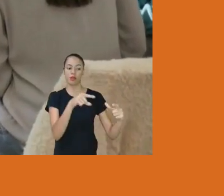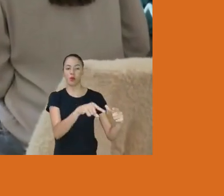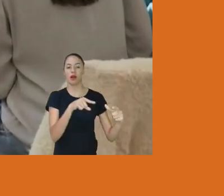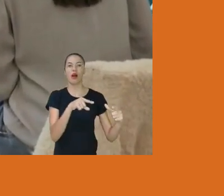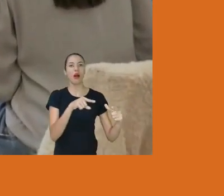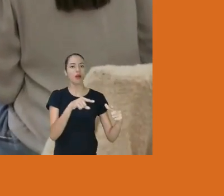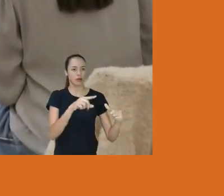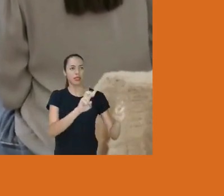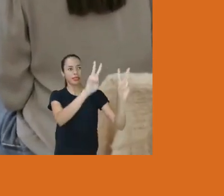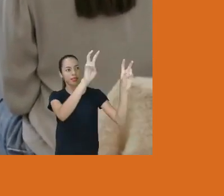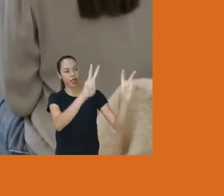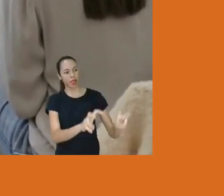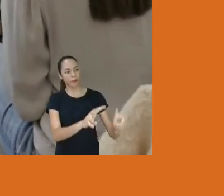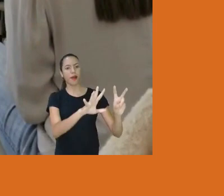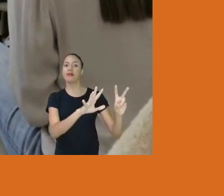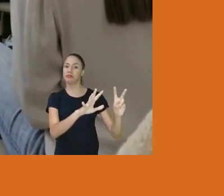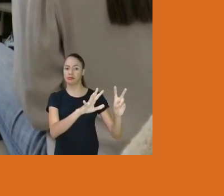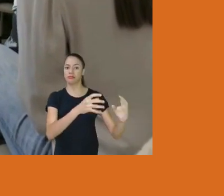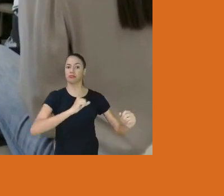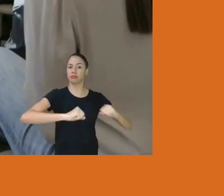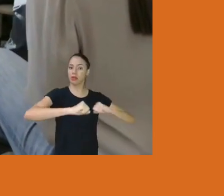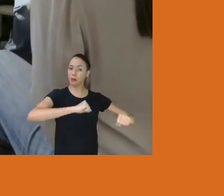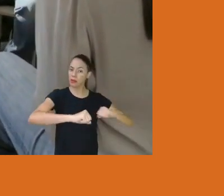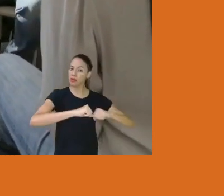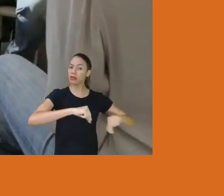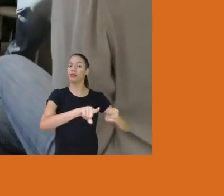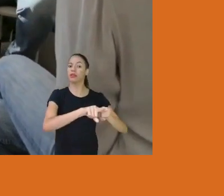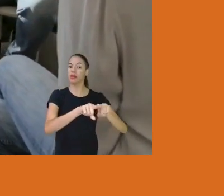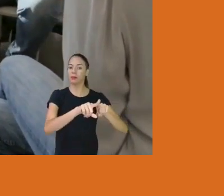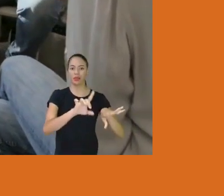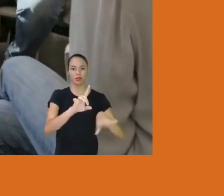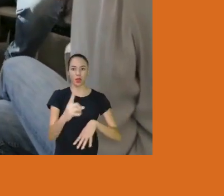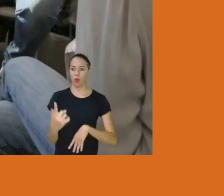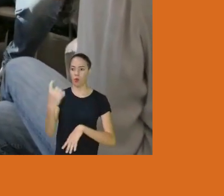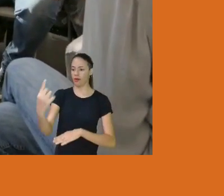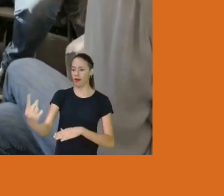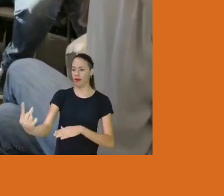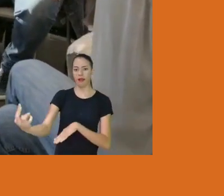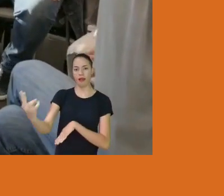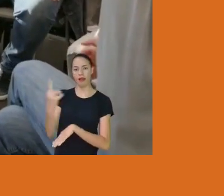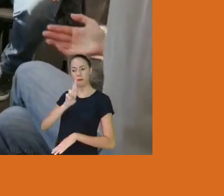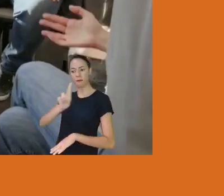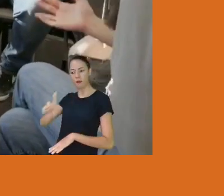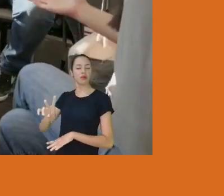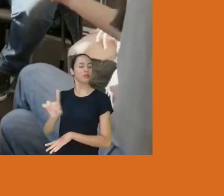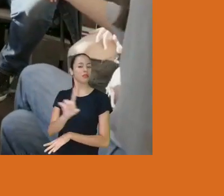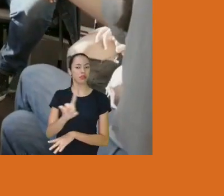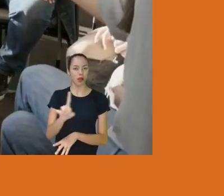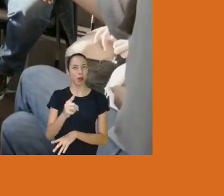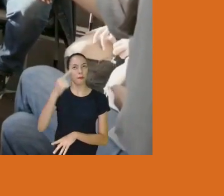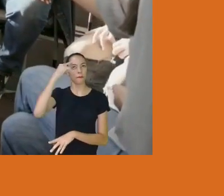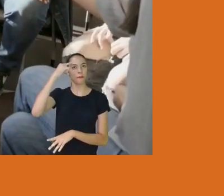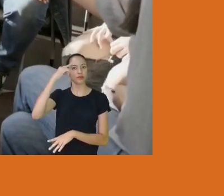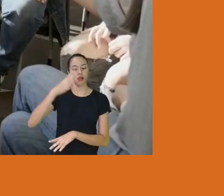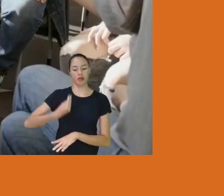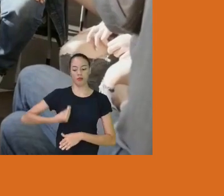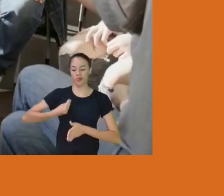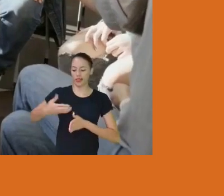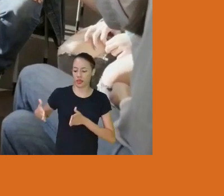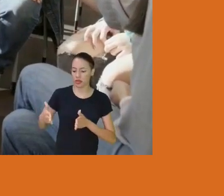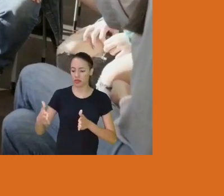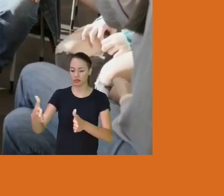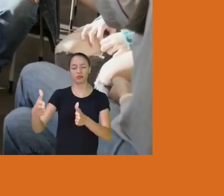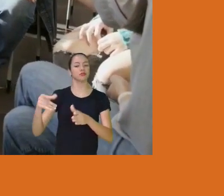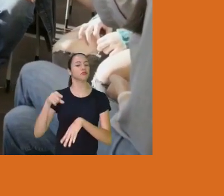esses temas serem debatidos. E não há uma única resposta. Pensar sobre nossa trajetória de vida é um